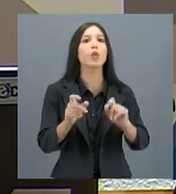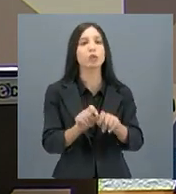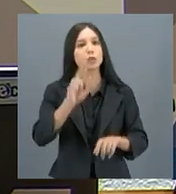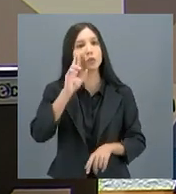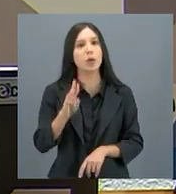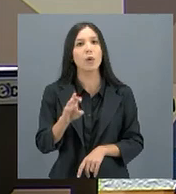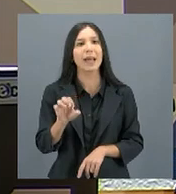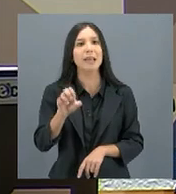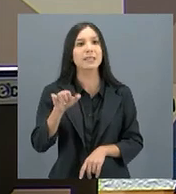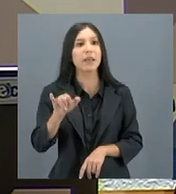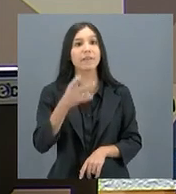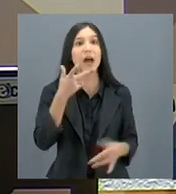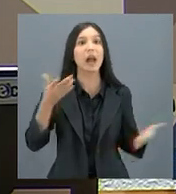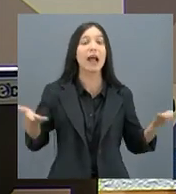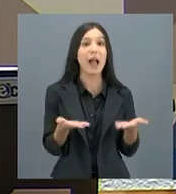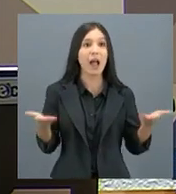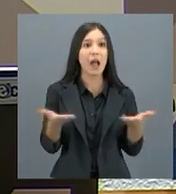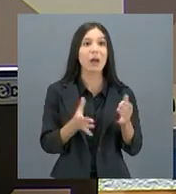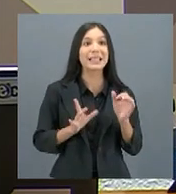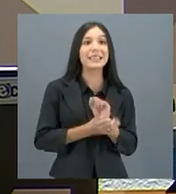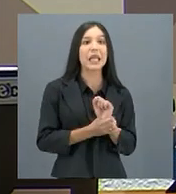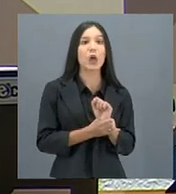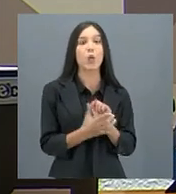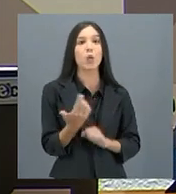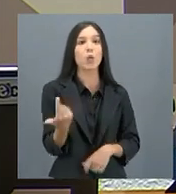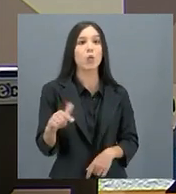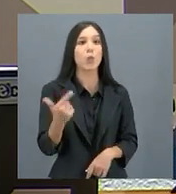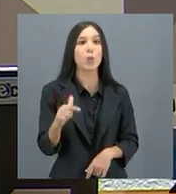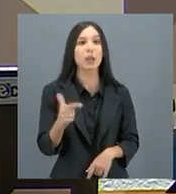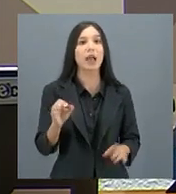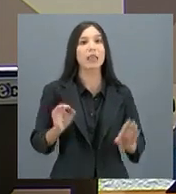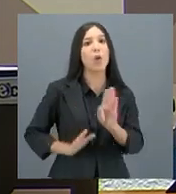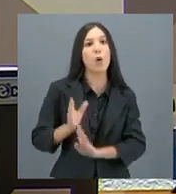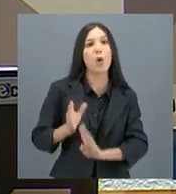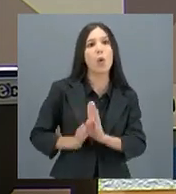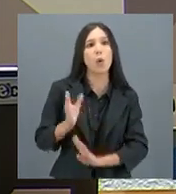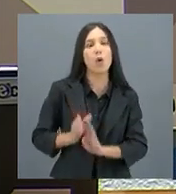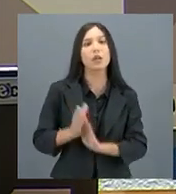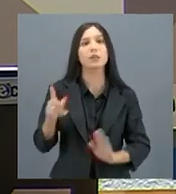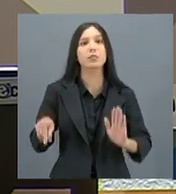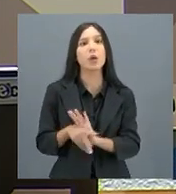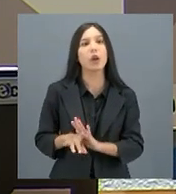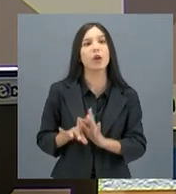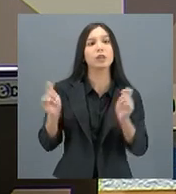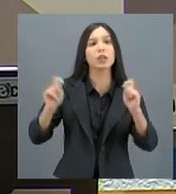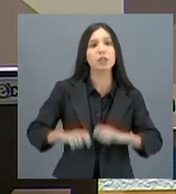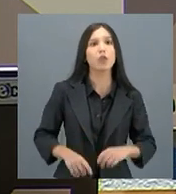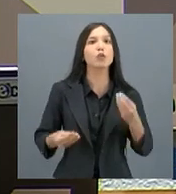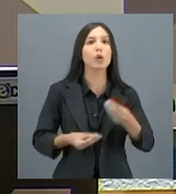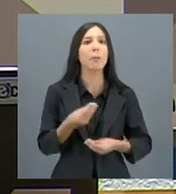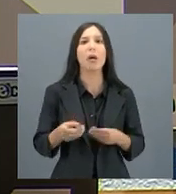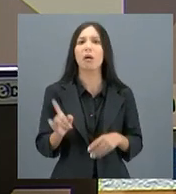senhor Wesley Cardia falou, agora eu me fiquei seguro de que não há nenhum tipo de orientação no sentido de deixar isso ou de ser omisso em relação a isso.